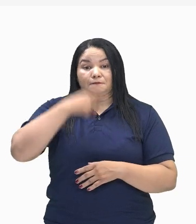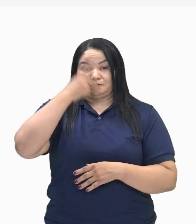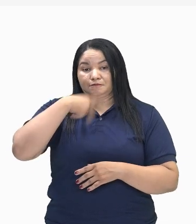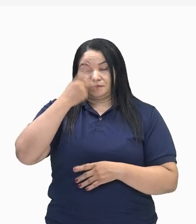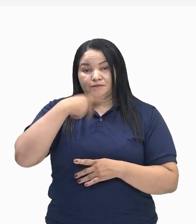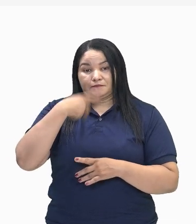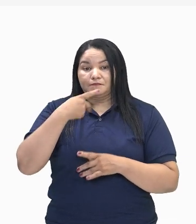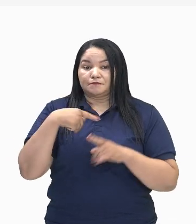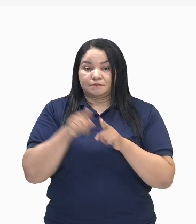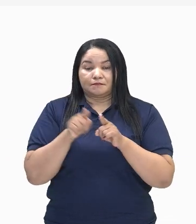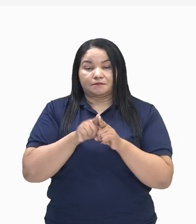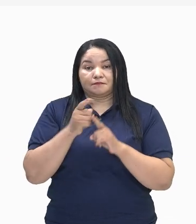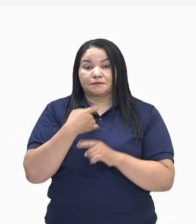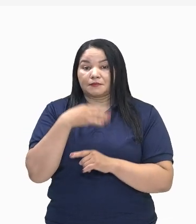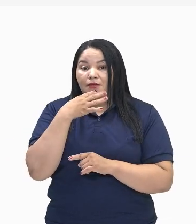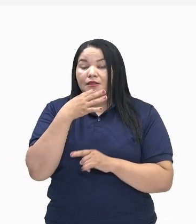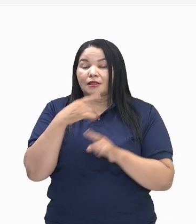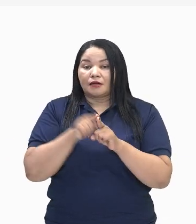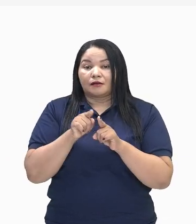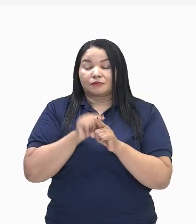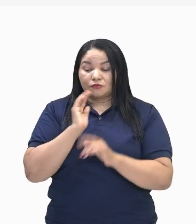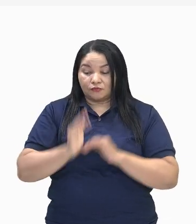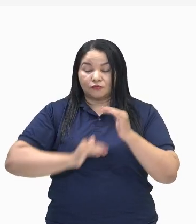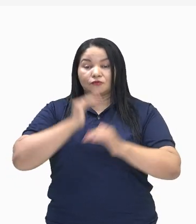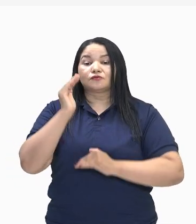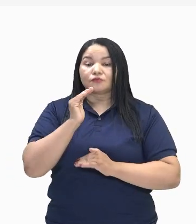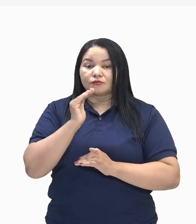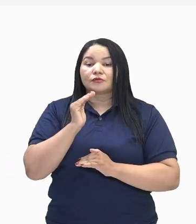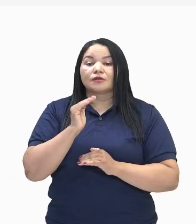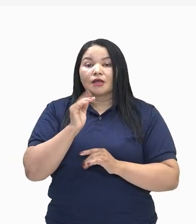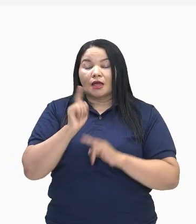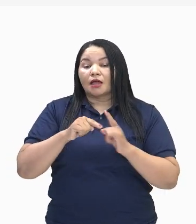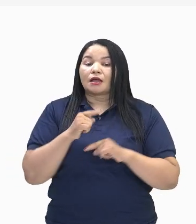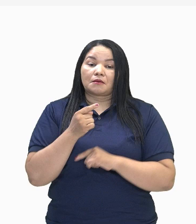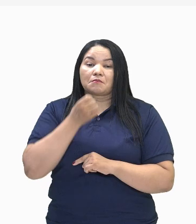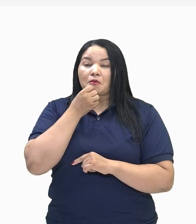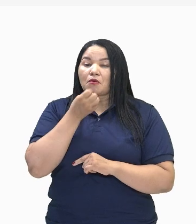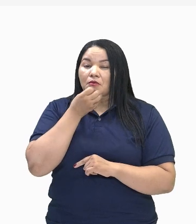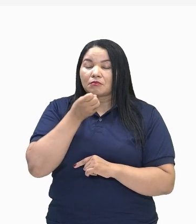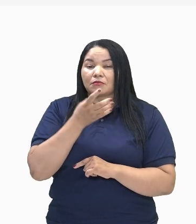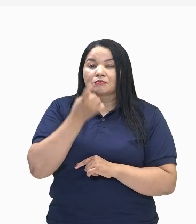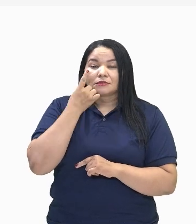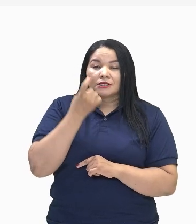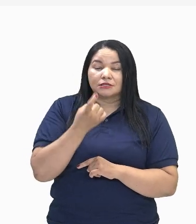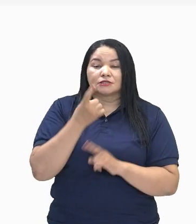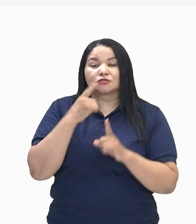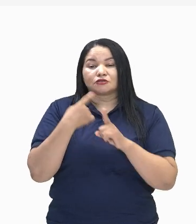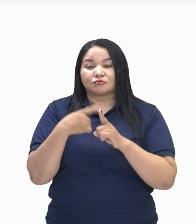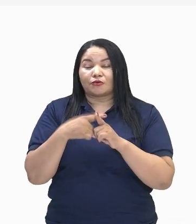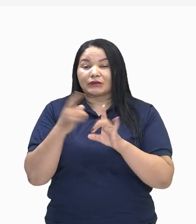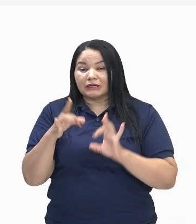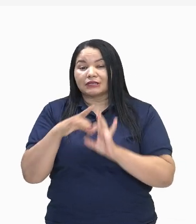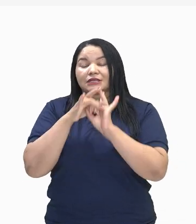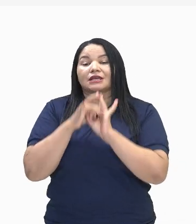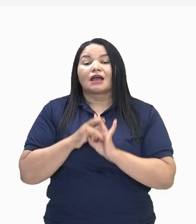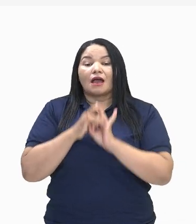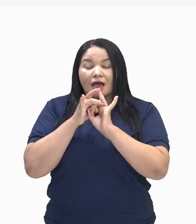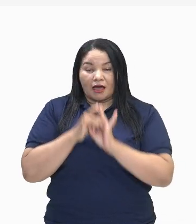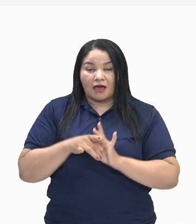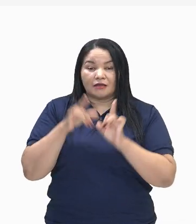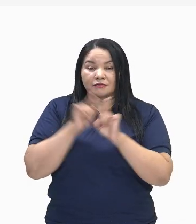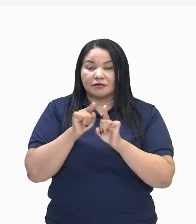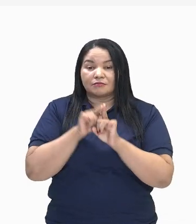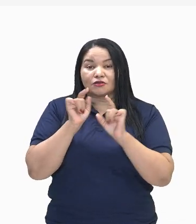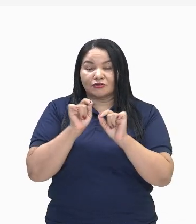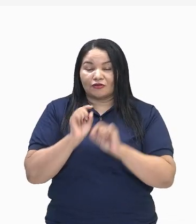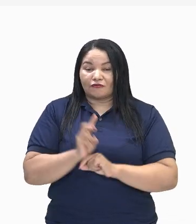e crescimento pessoal. Esse aqui é bem interessante, está ligado ali também a um